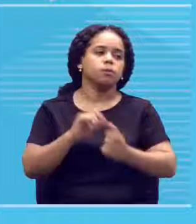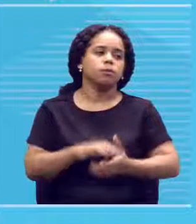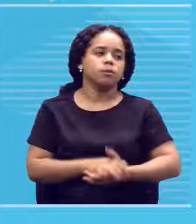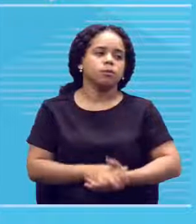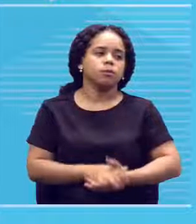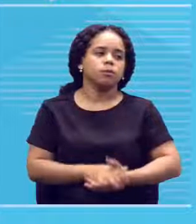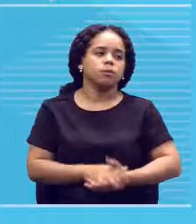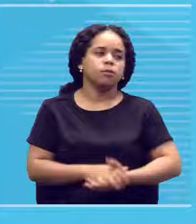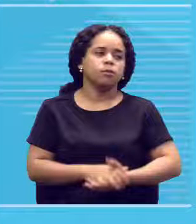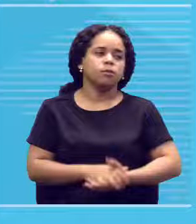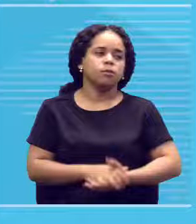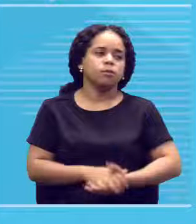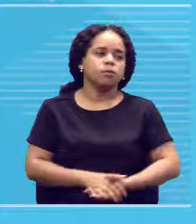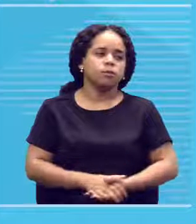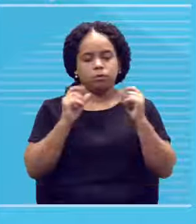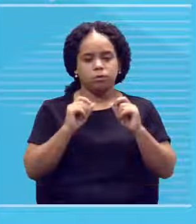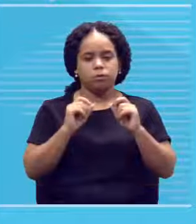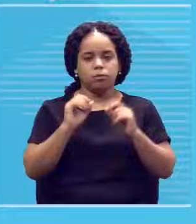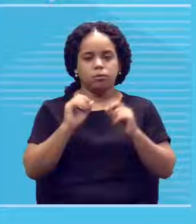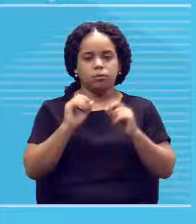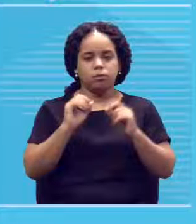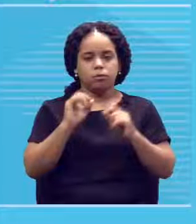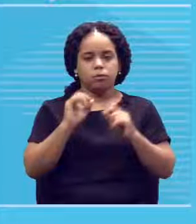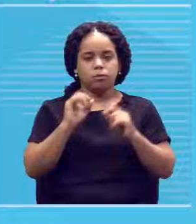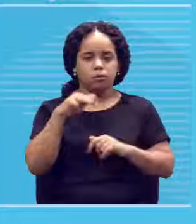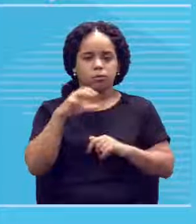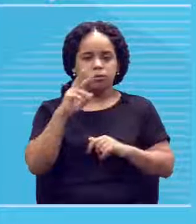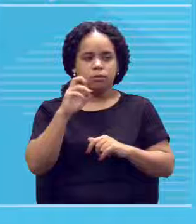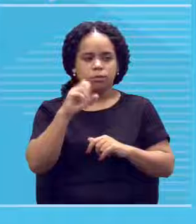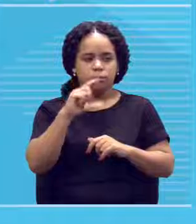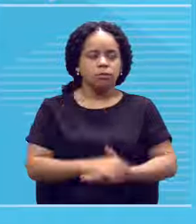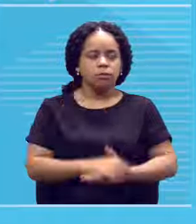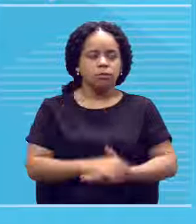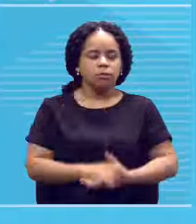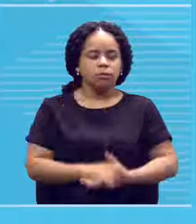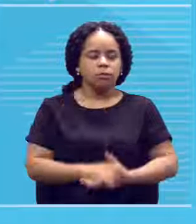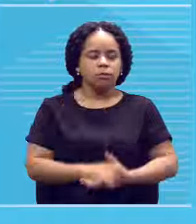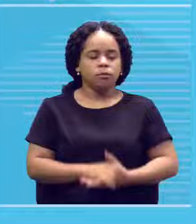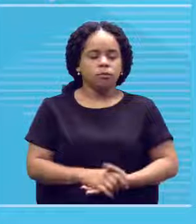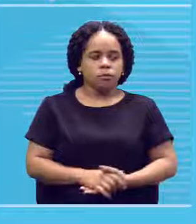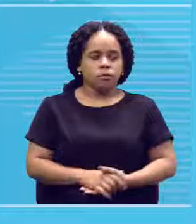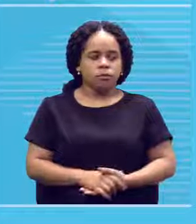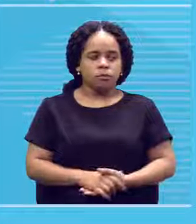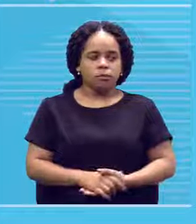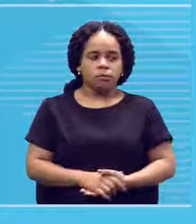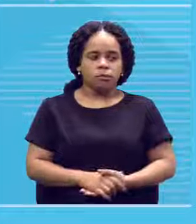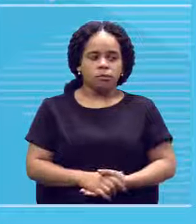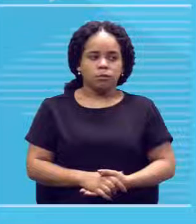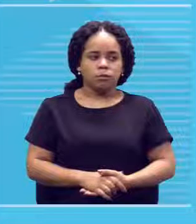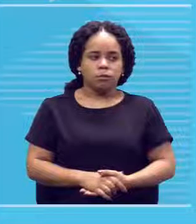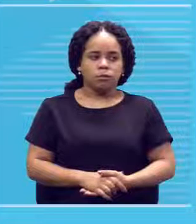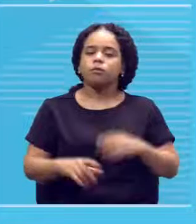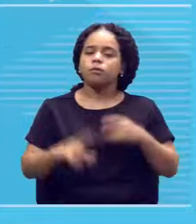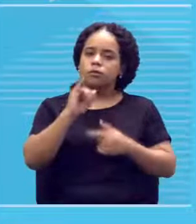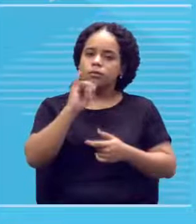o tipo de imóvel na pronto imóvel é hiperônimo